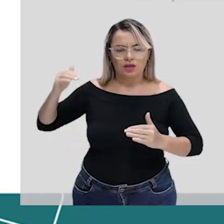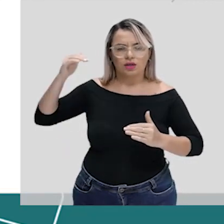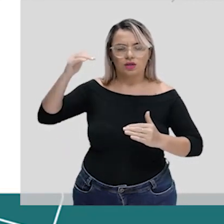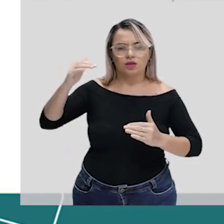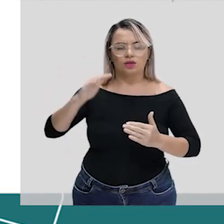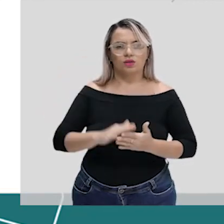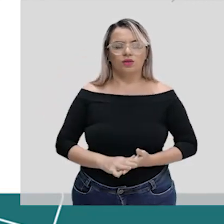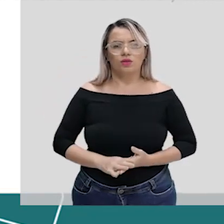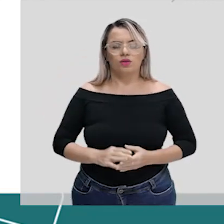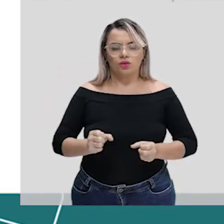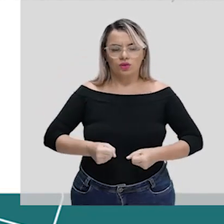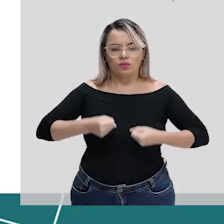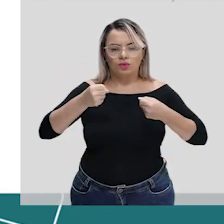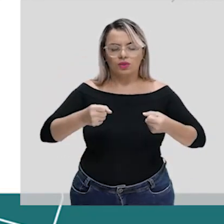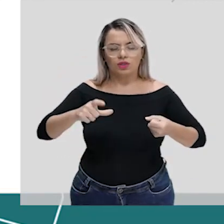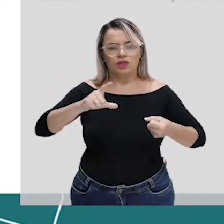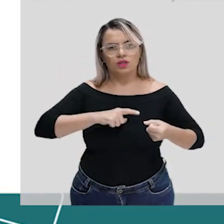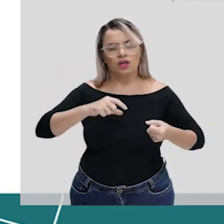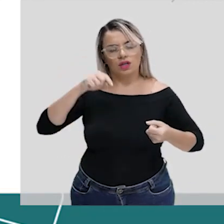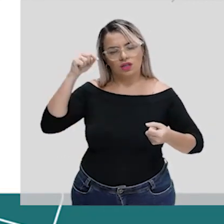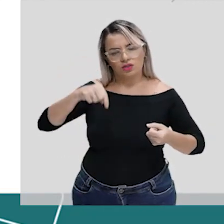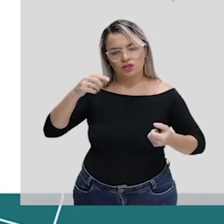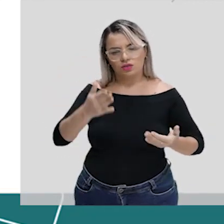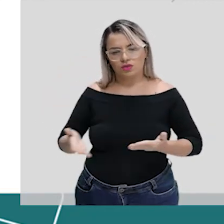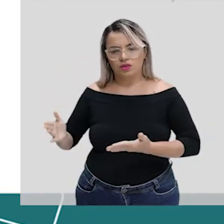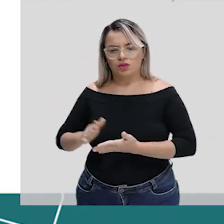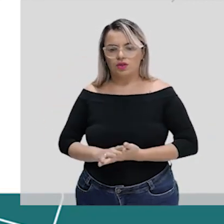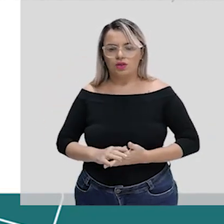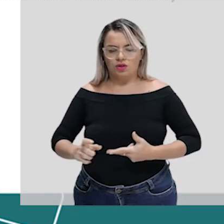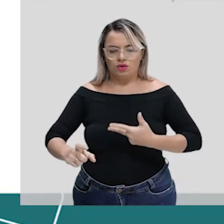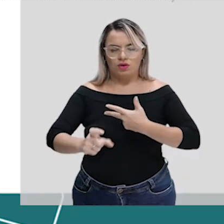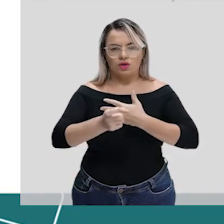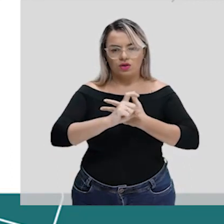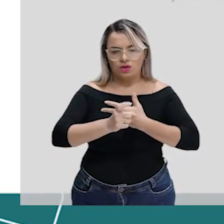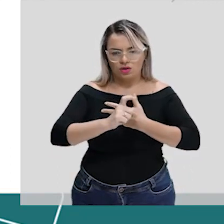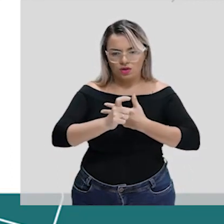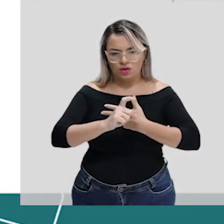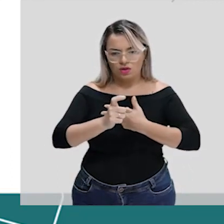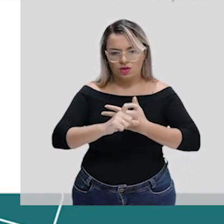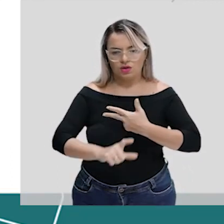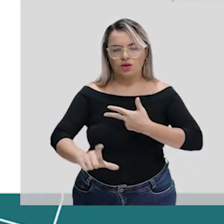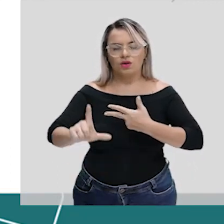próprio imperador, o poder legislativo,